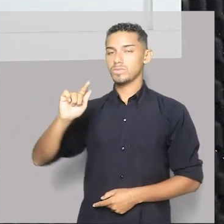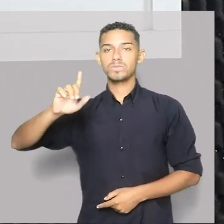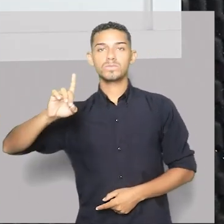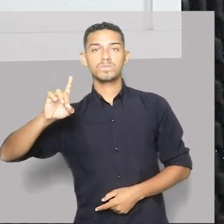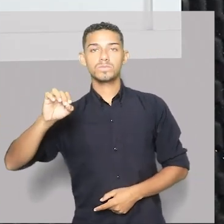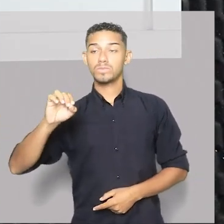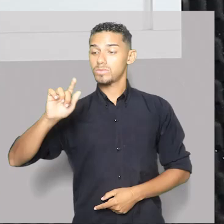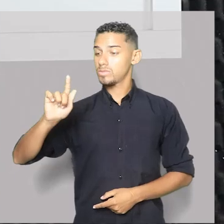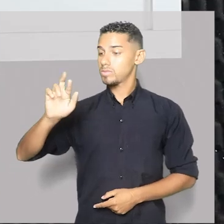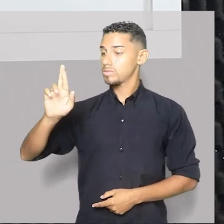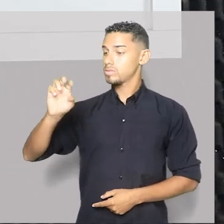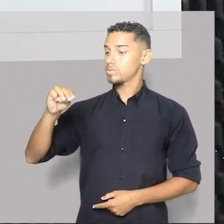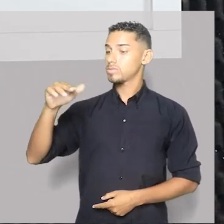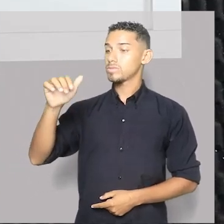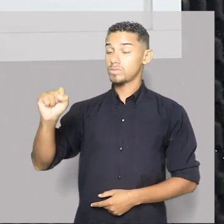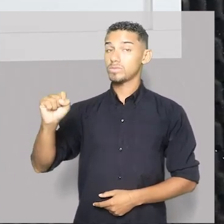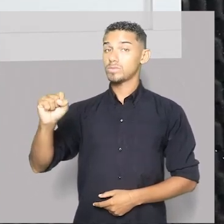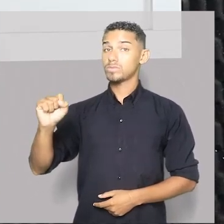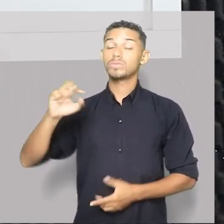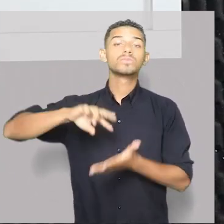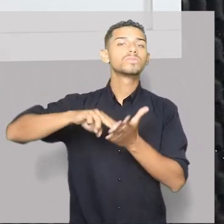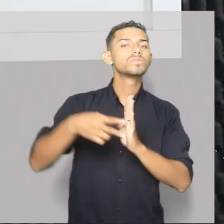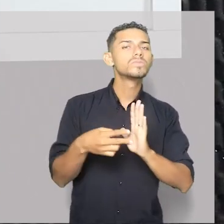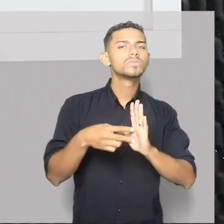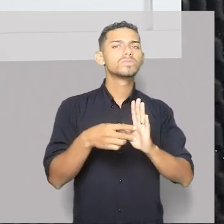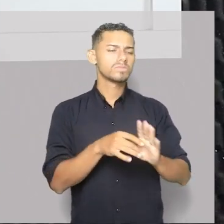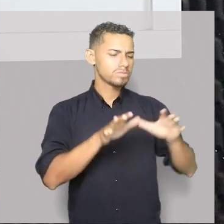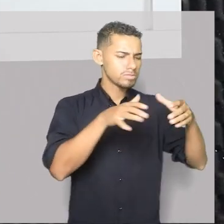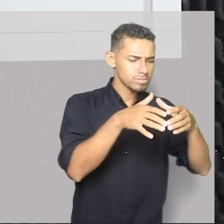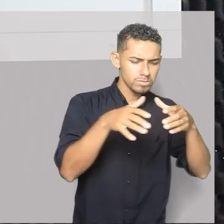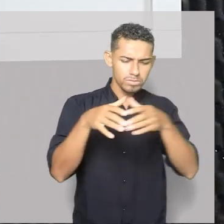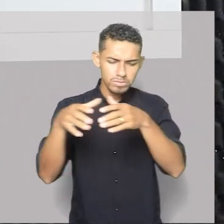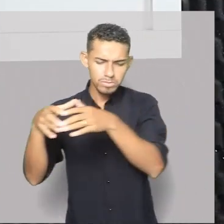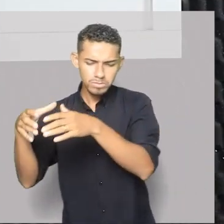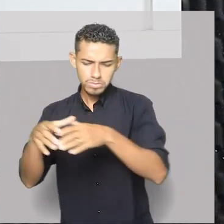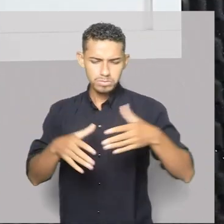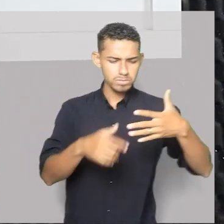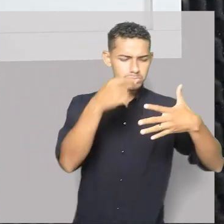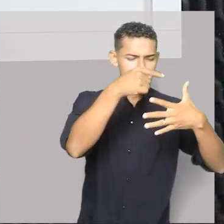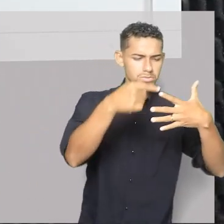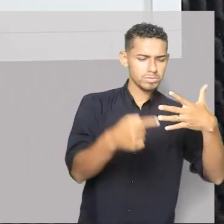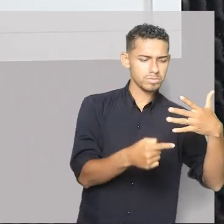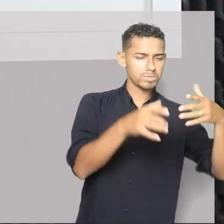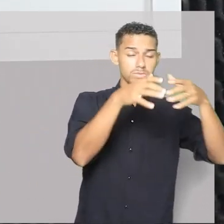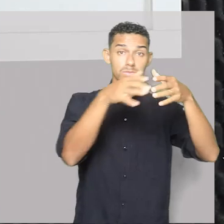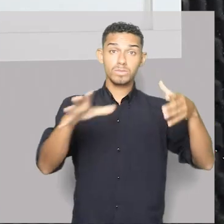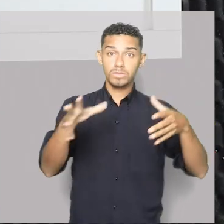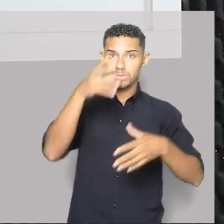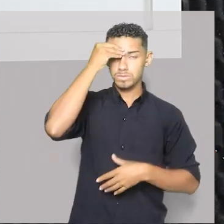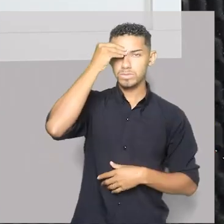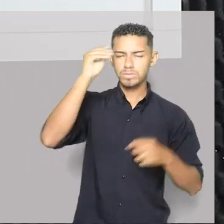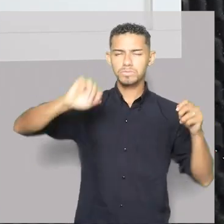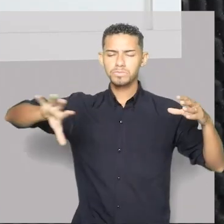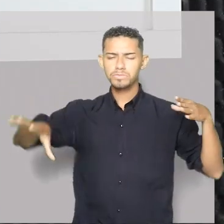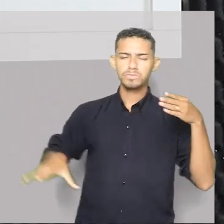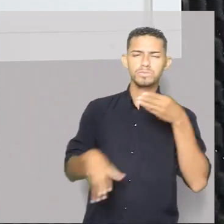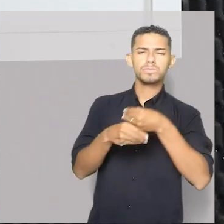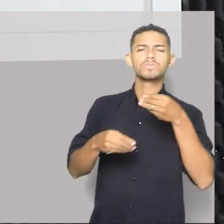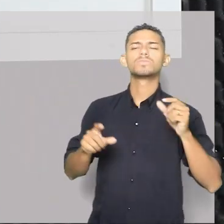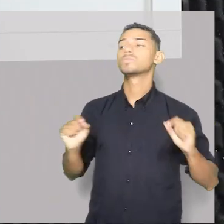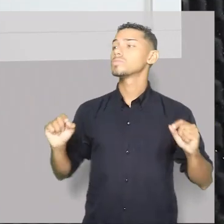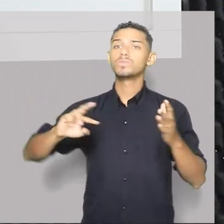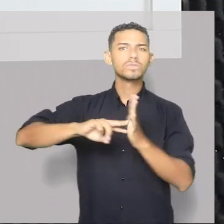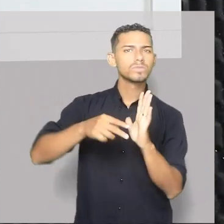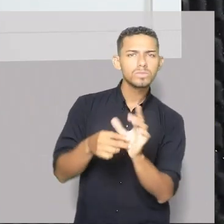esse nome aí, ele vai ser repetido algumas vezes aqui pra gente, tá? E você tem que se inteirar do que vai